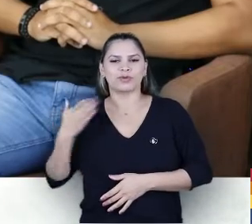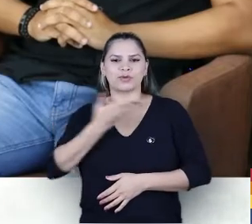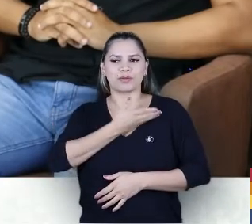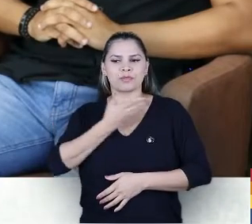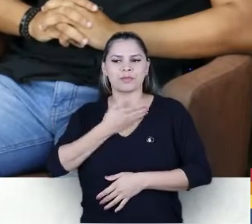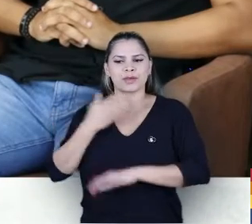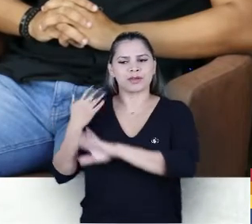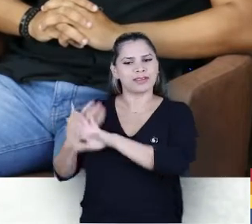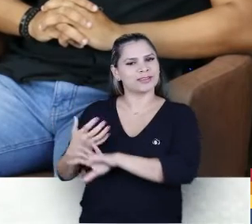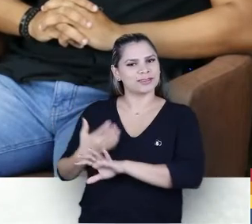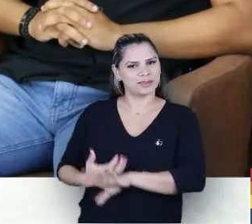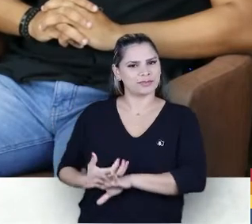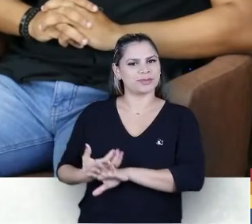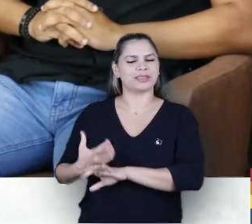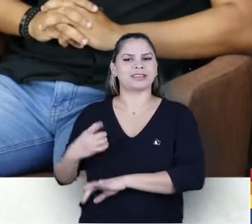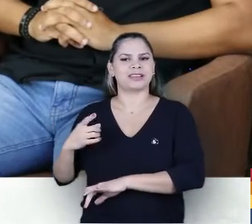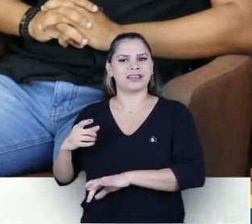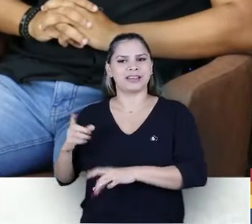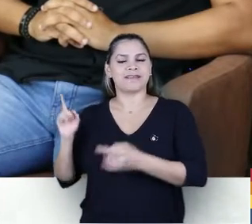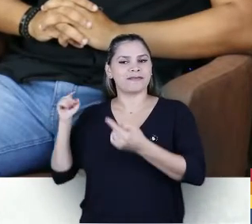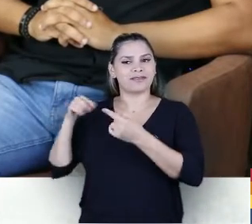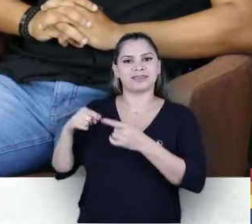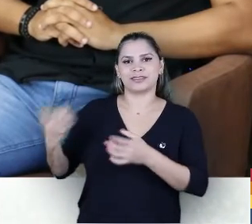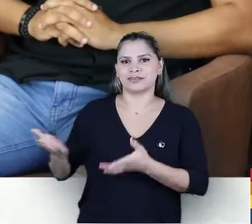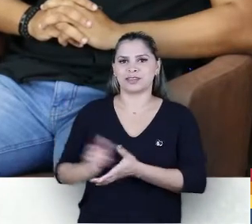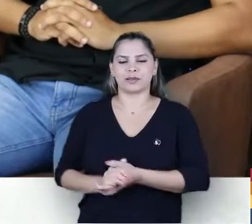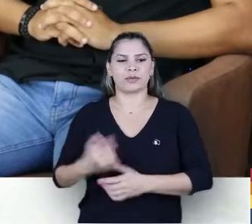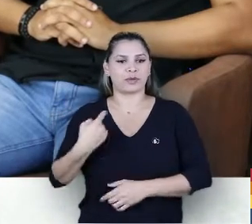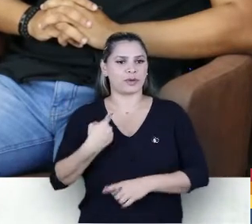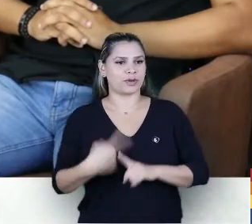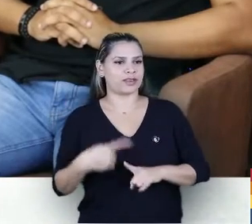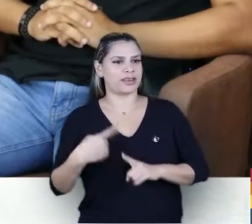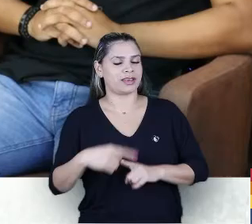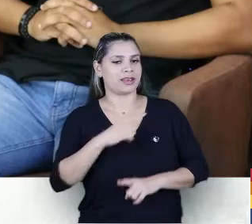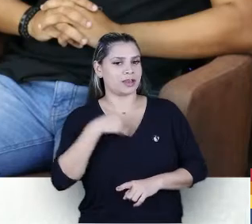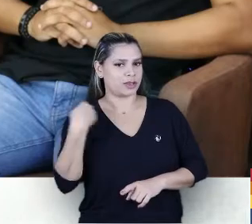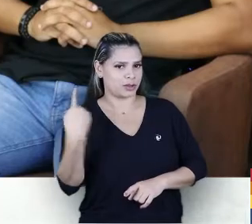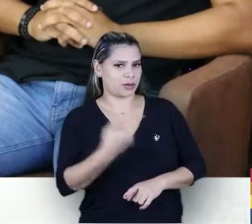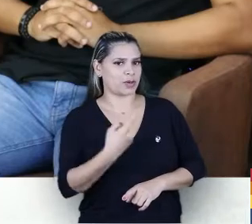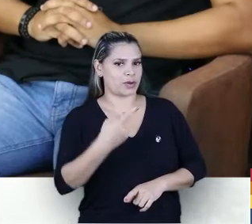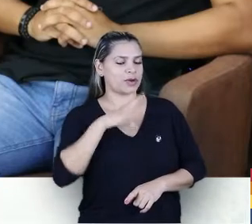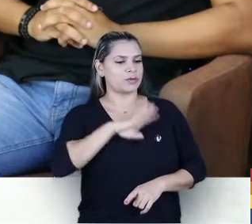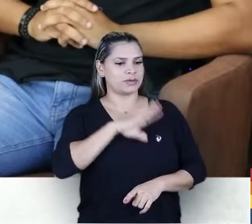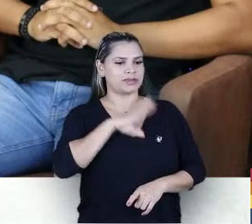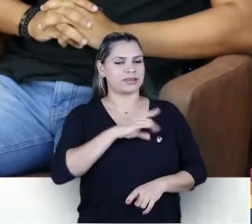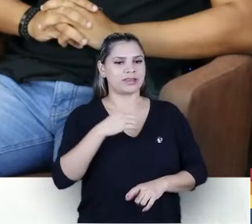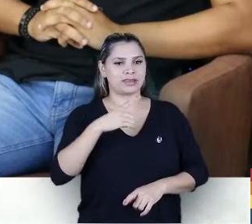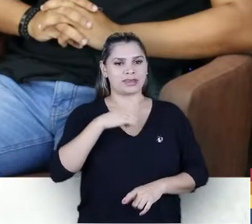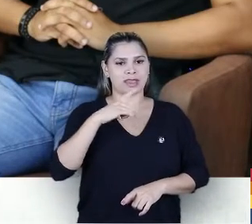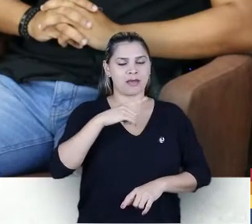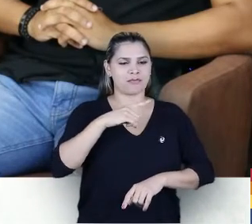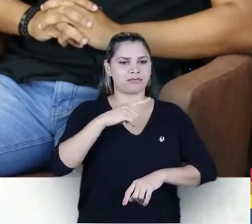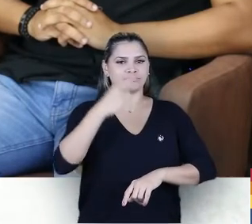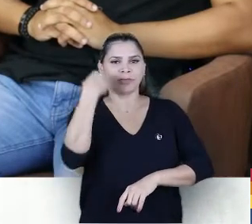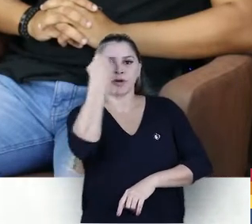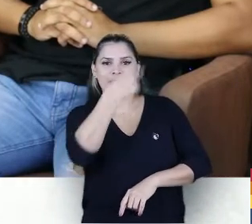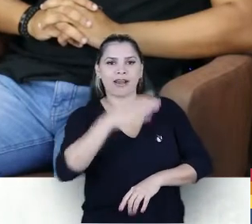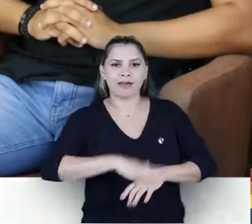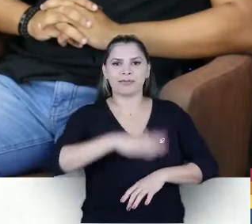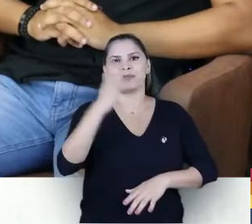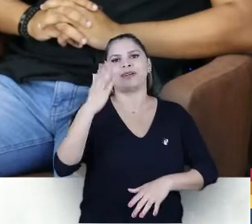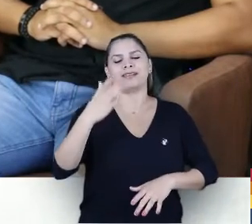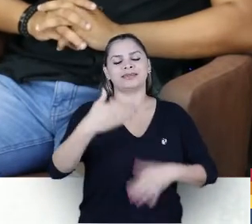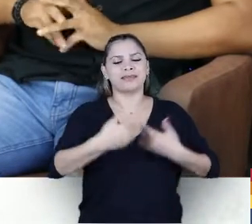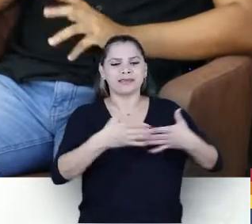muito importante que eu acredito que os colegas vão se identificar, os colegas de outras áreas, é que a disciplina de língua portuguesa tem uma carga horária maior, né? Então,